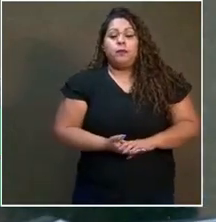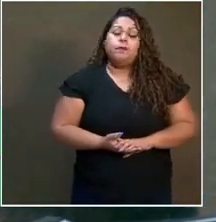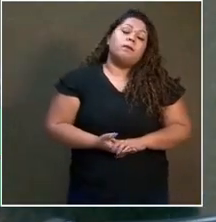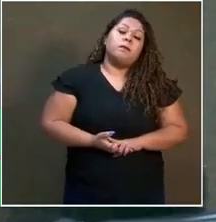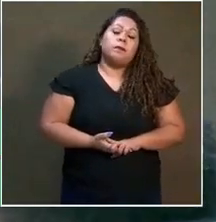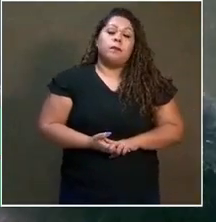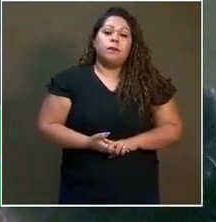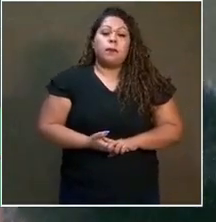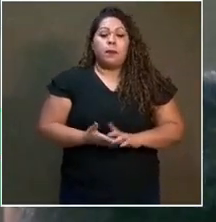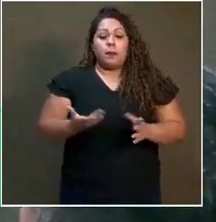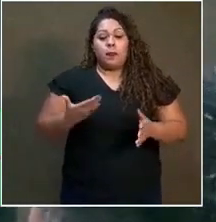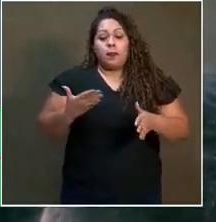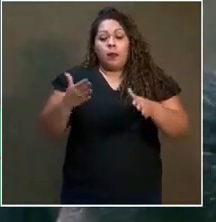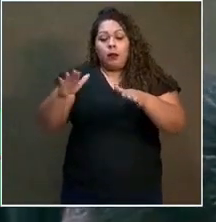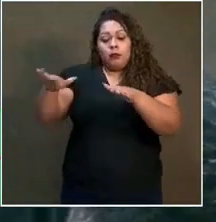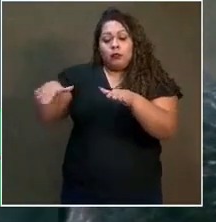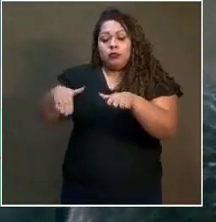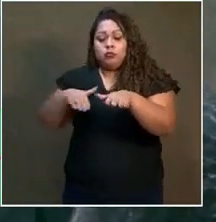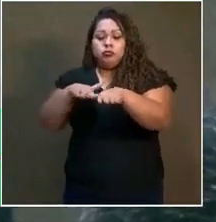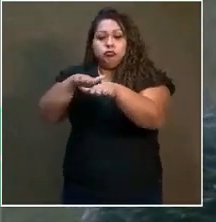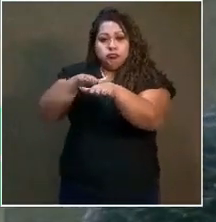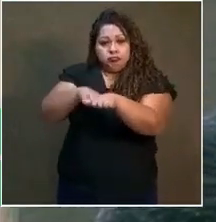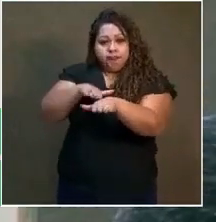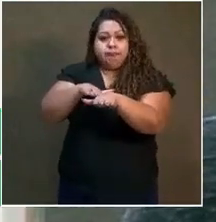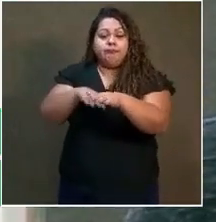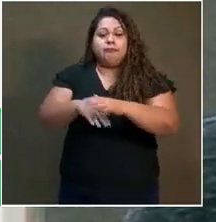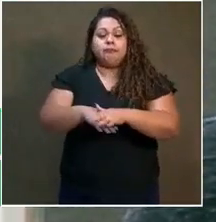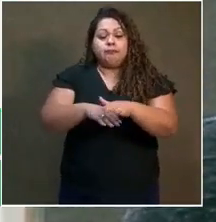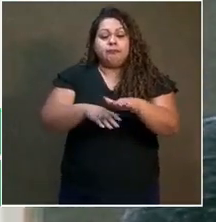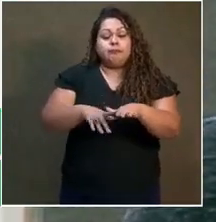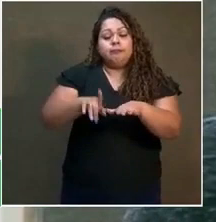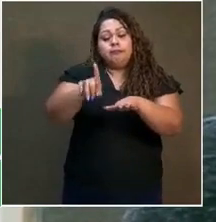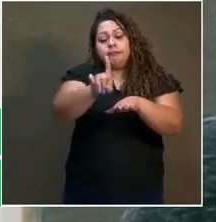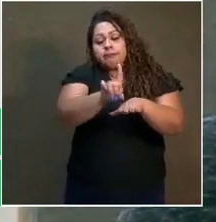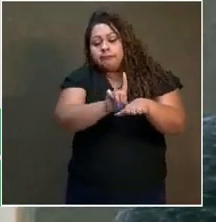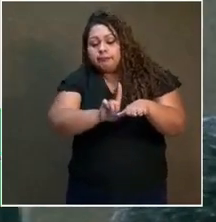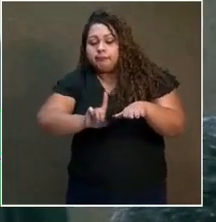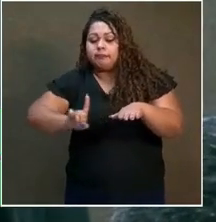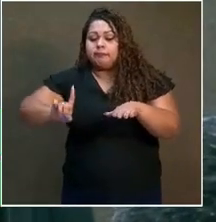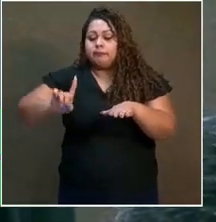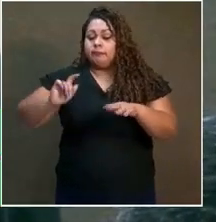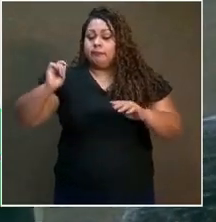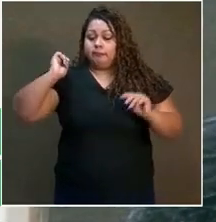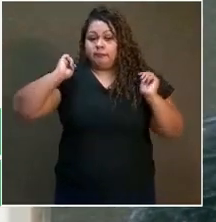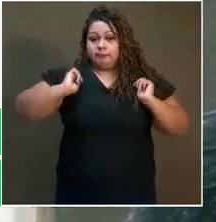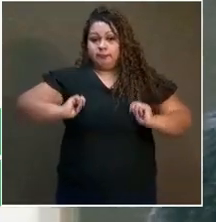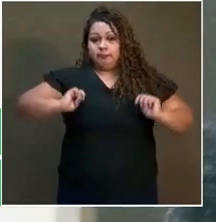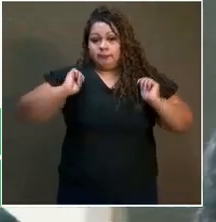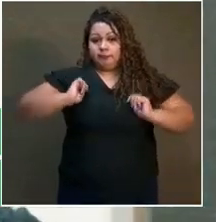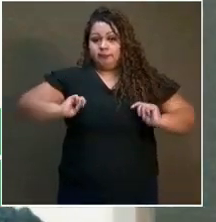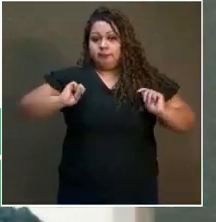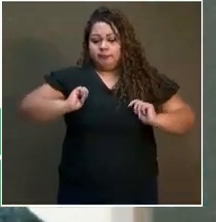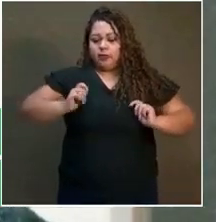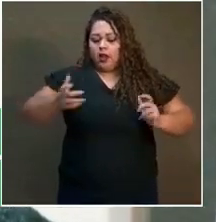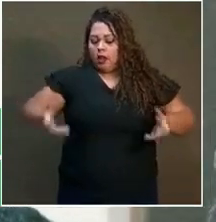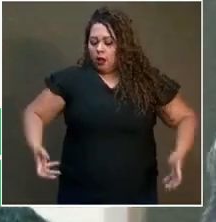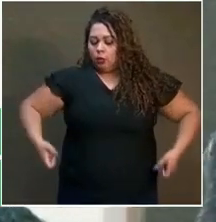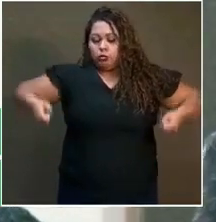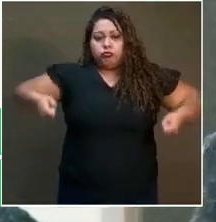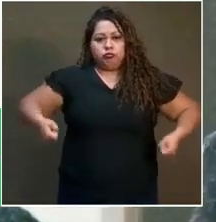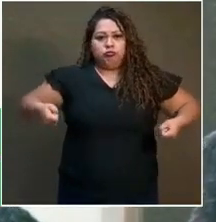ele estacionou o carro, ele desce, de fato, com uma mochila, uma sacola, duas